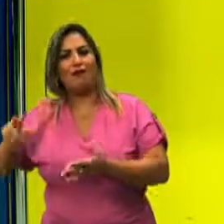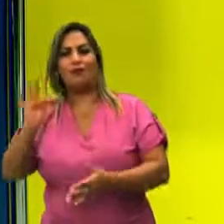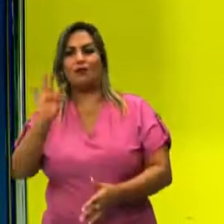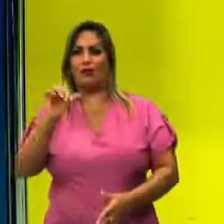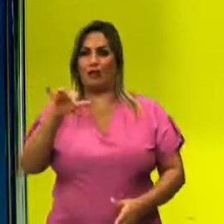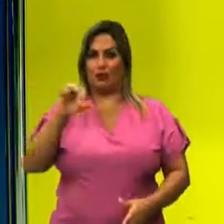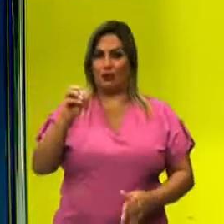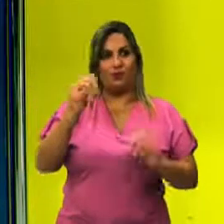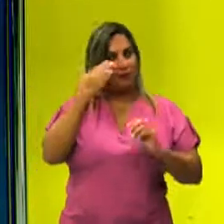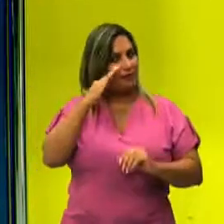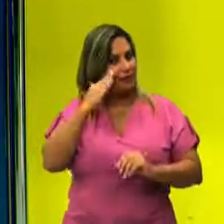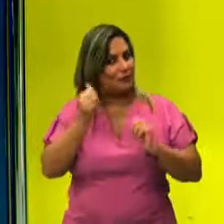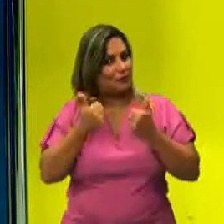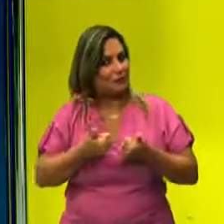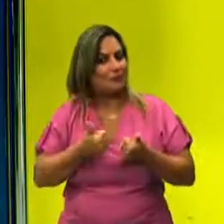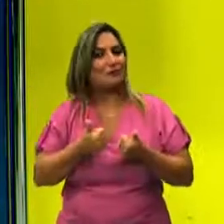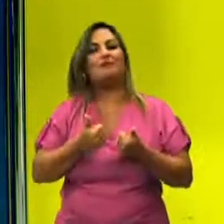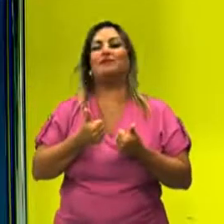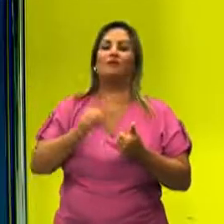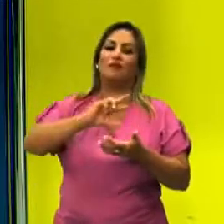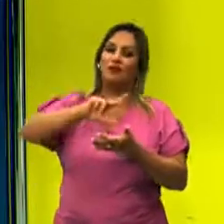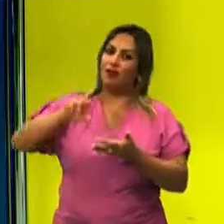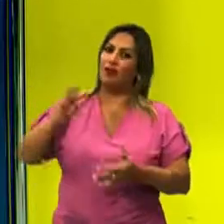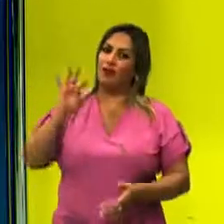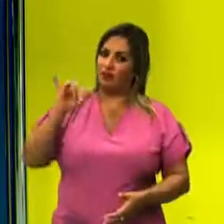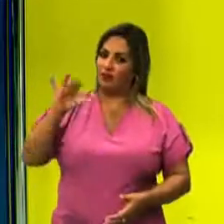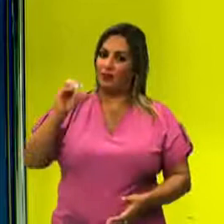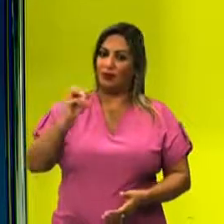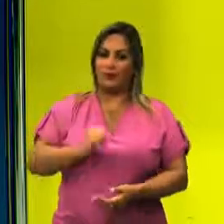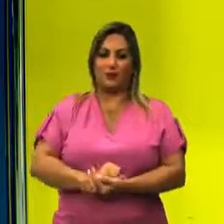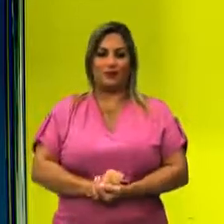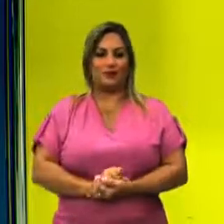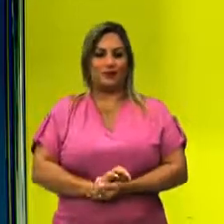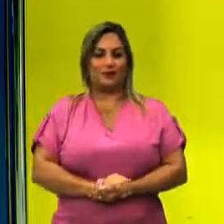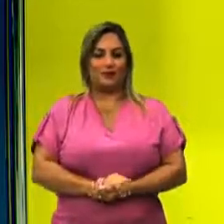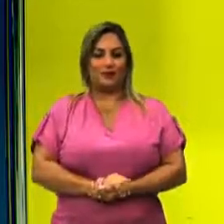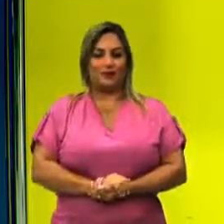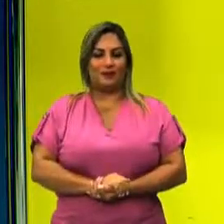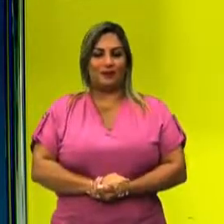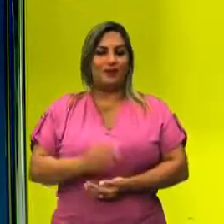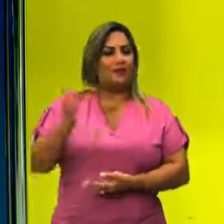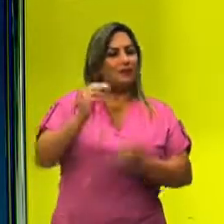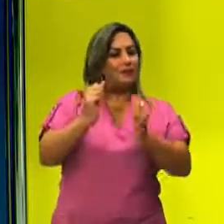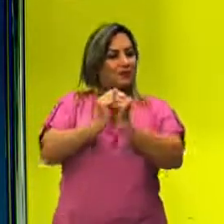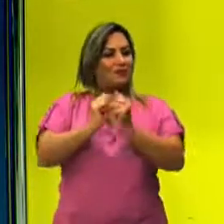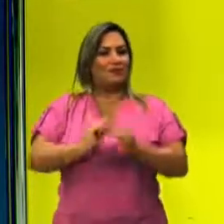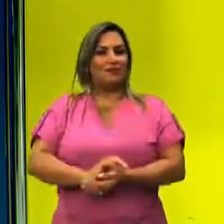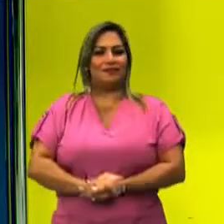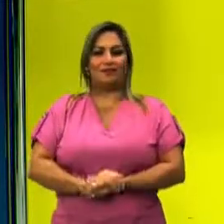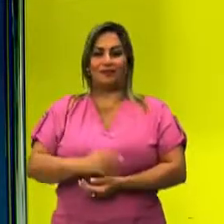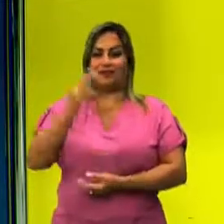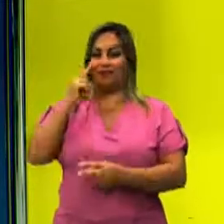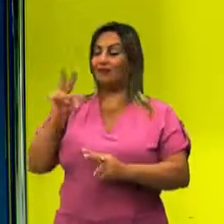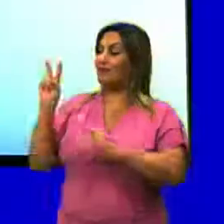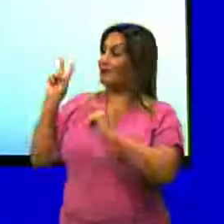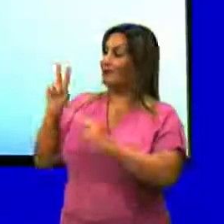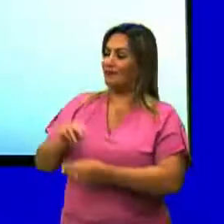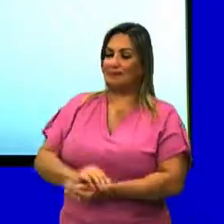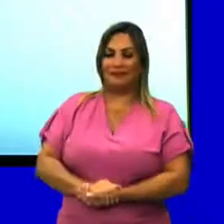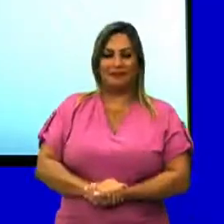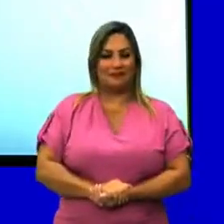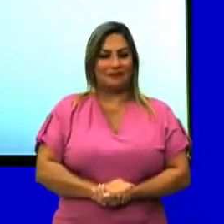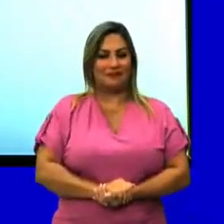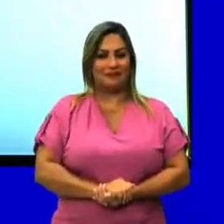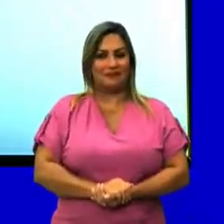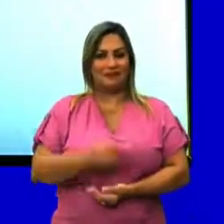termos entendeu muitos termos a vem comigo olha ali para mim por